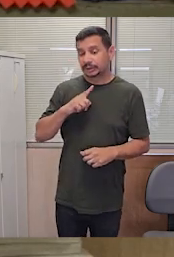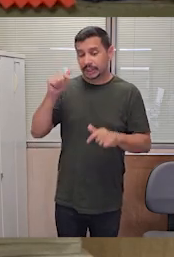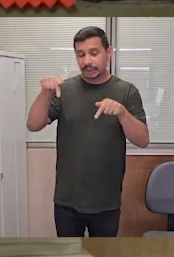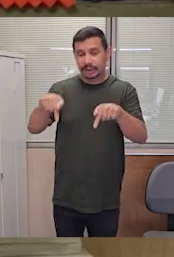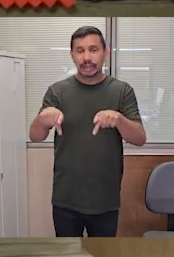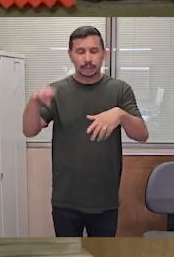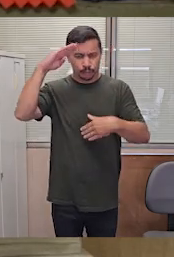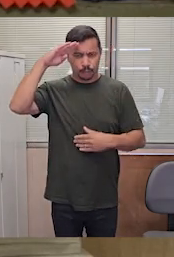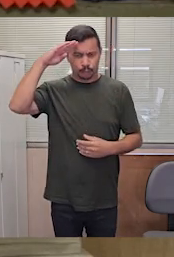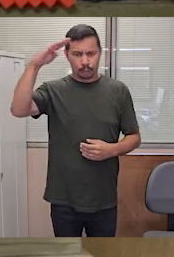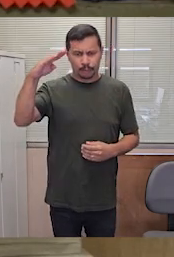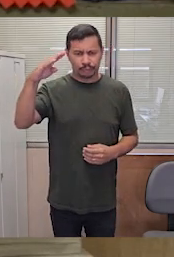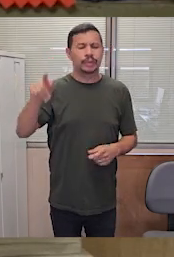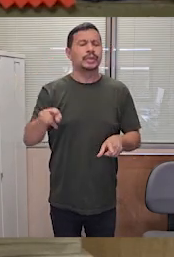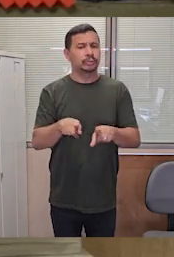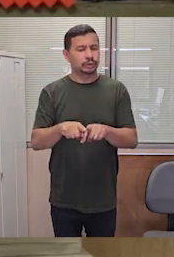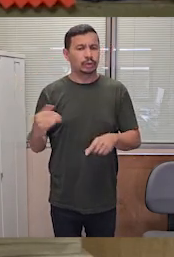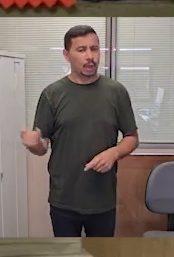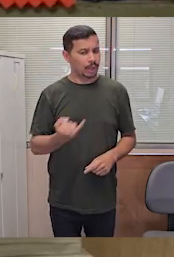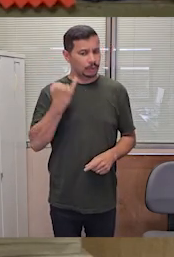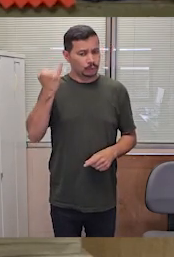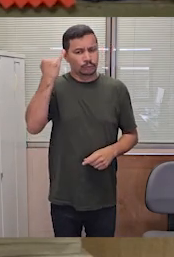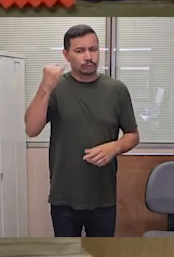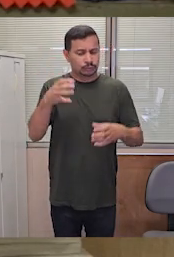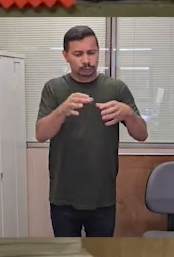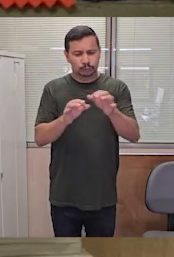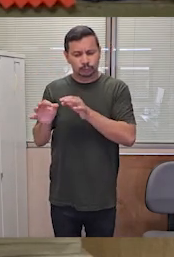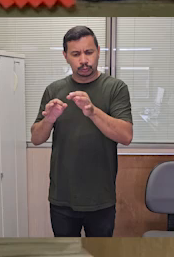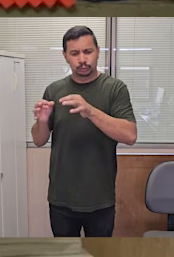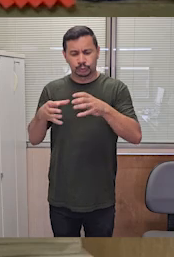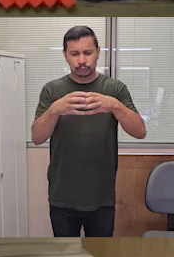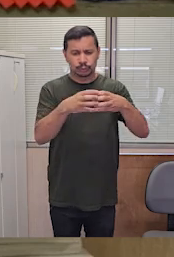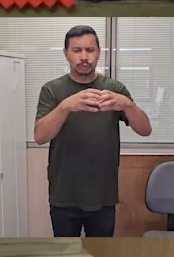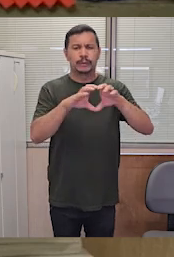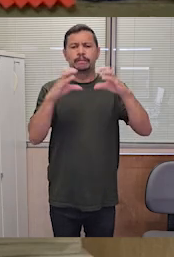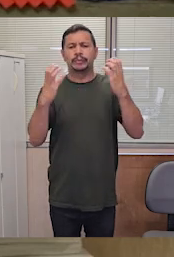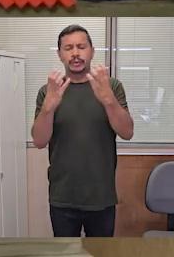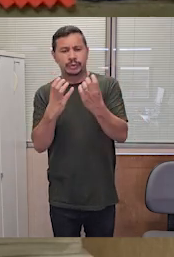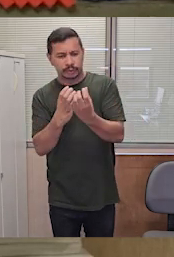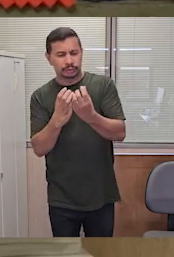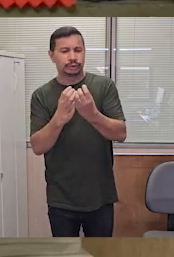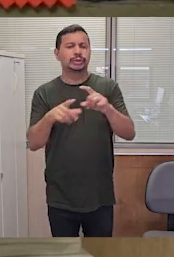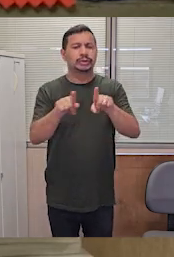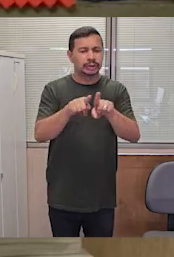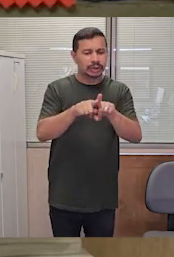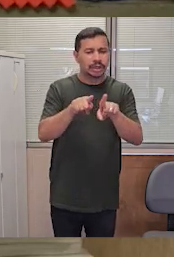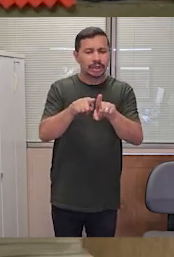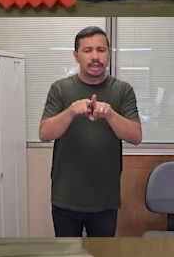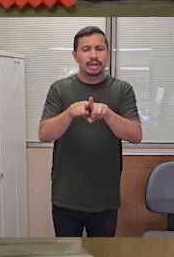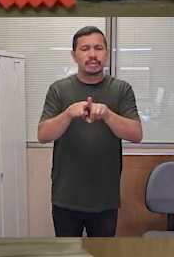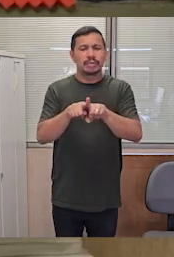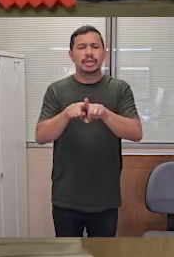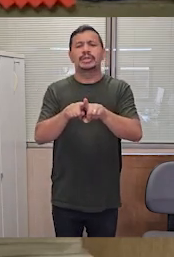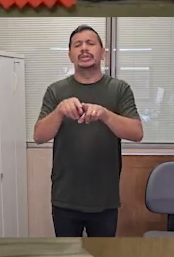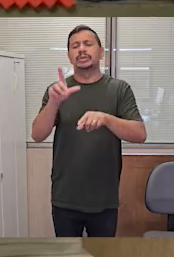símbolo de resistência durante o regime militar, demonstra uma importância da organização coletiva e a defesa da democracia. Ele segue